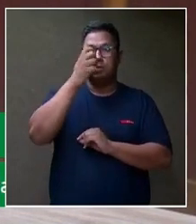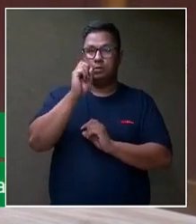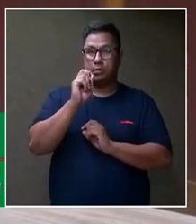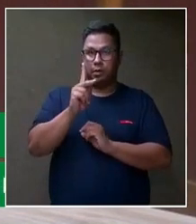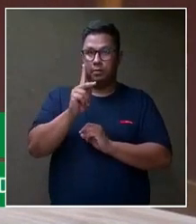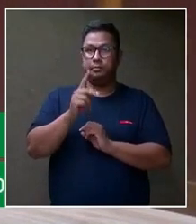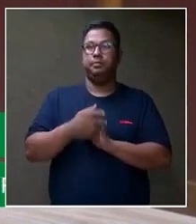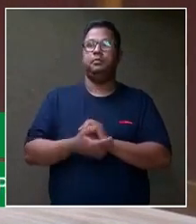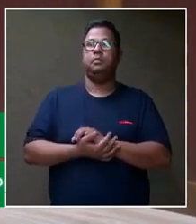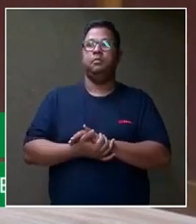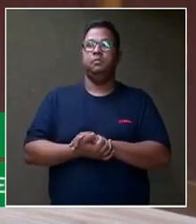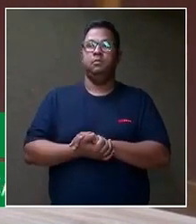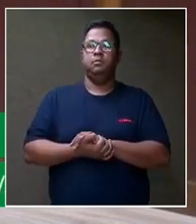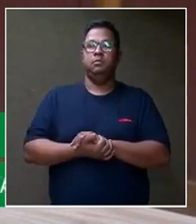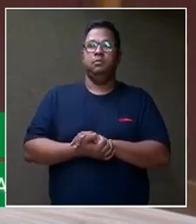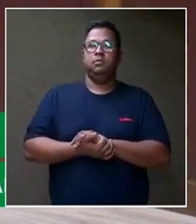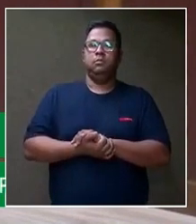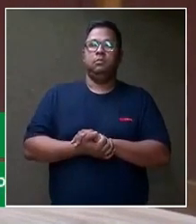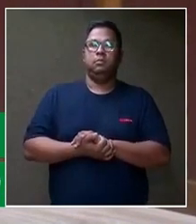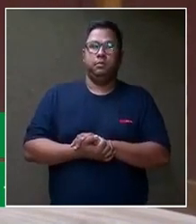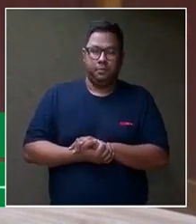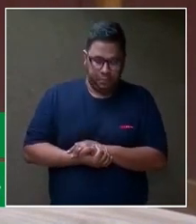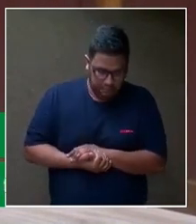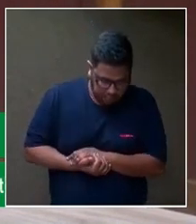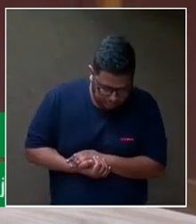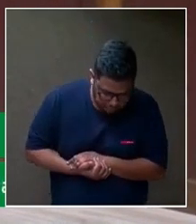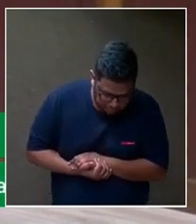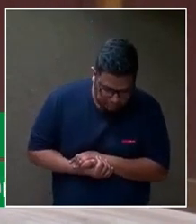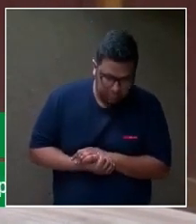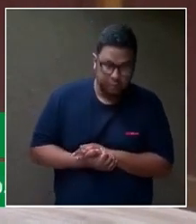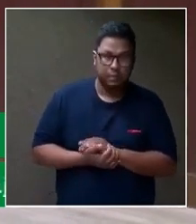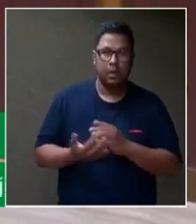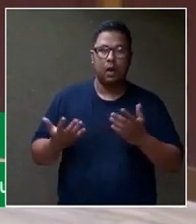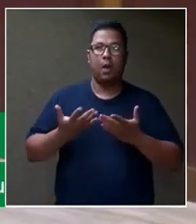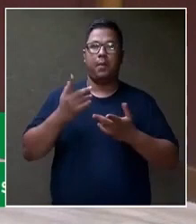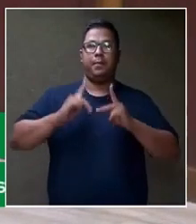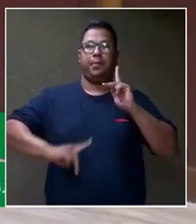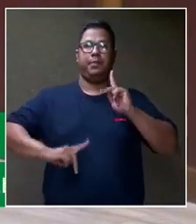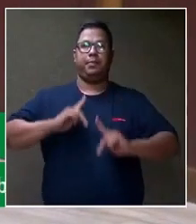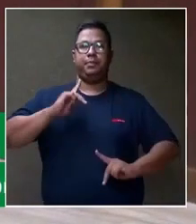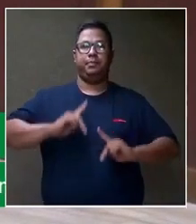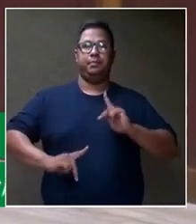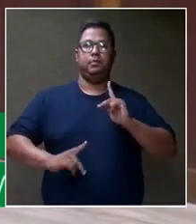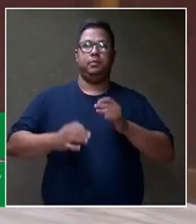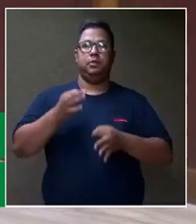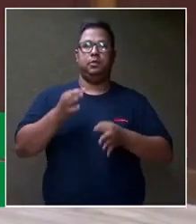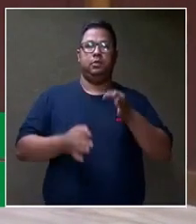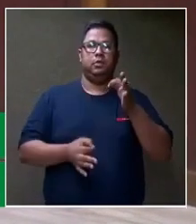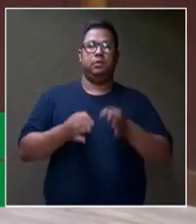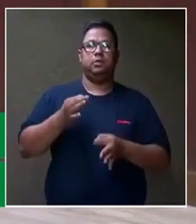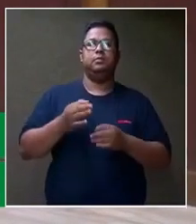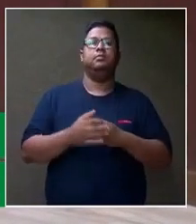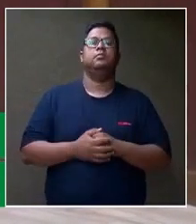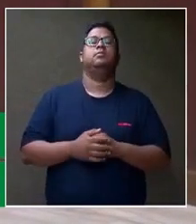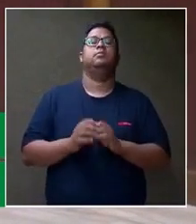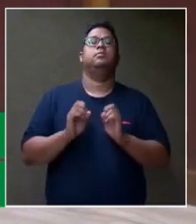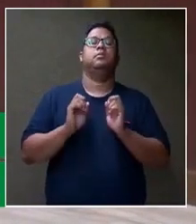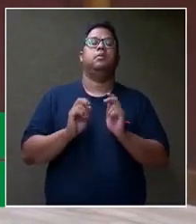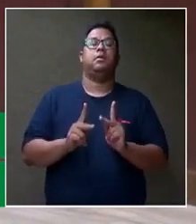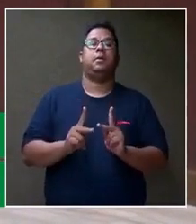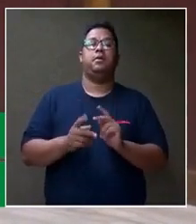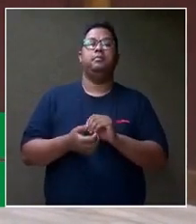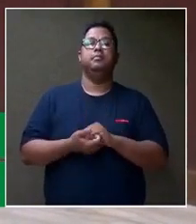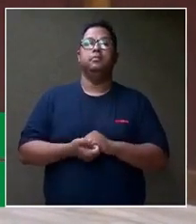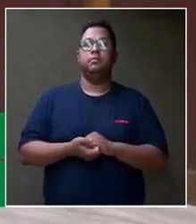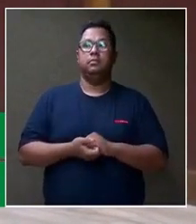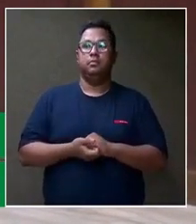Certo. Passo a palavra aos promotores de justiça e, em seguida, ao assistente da